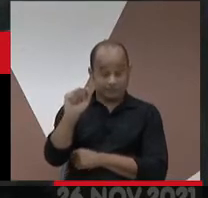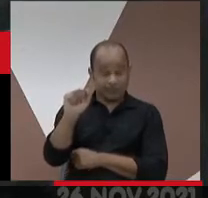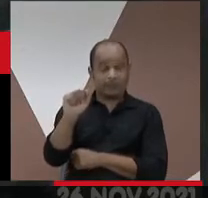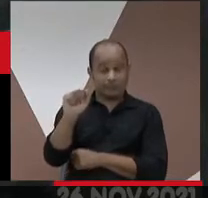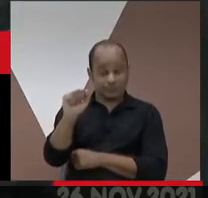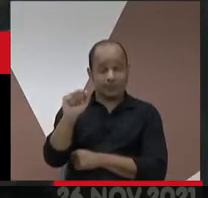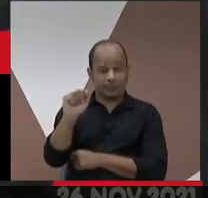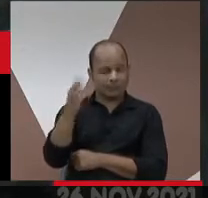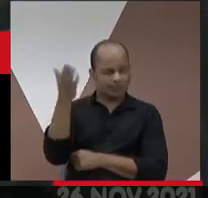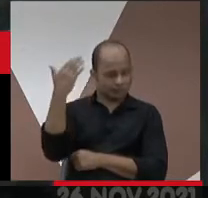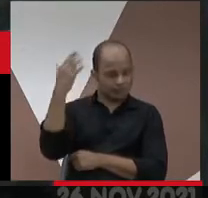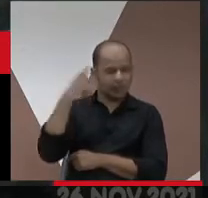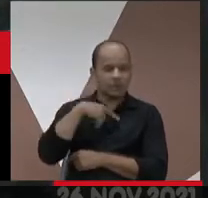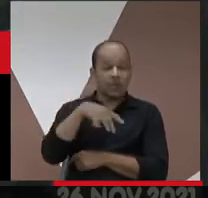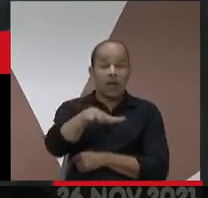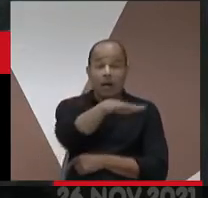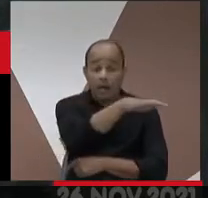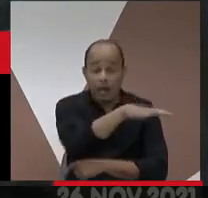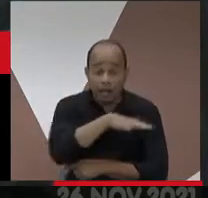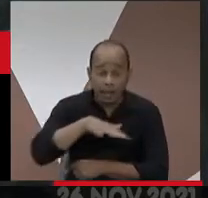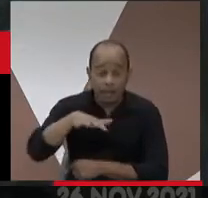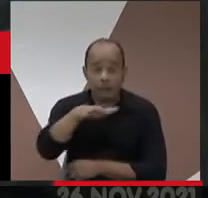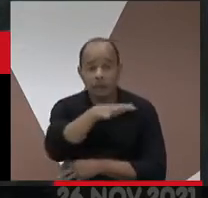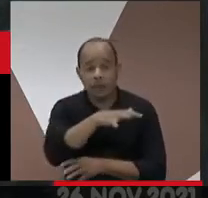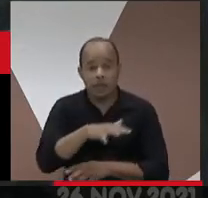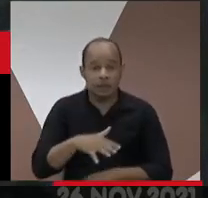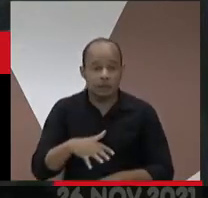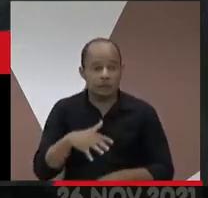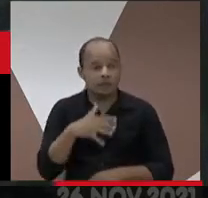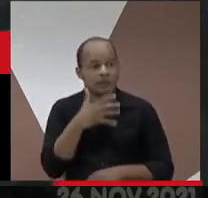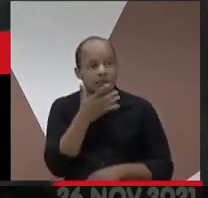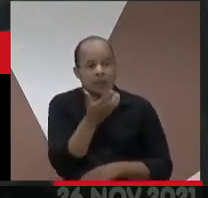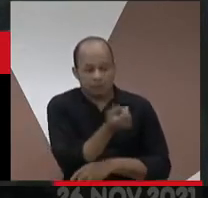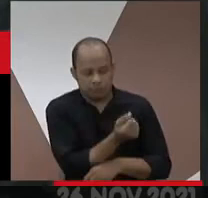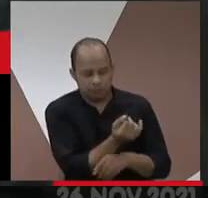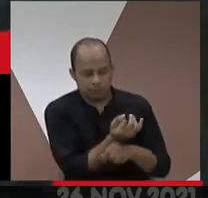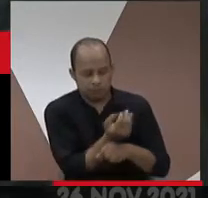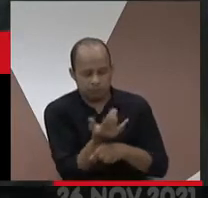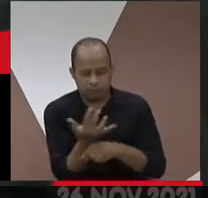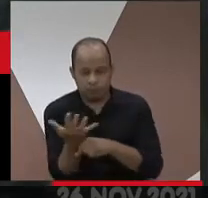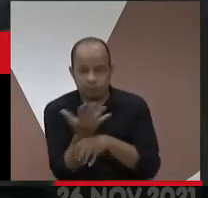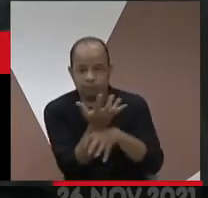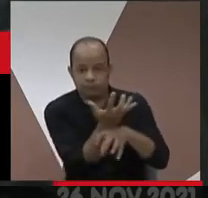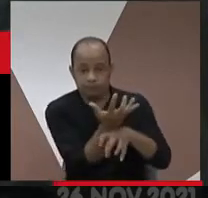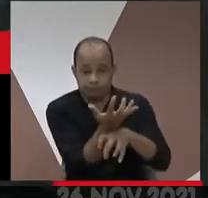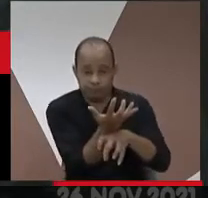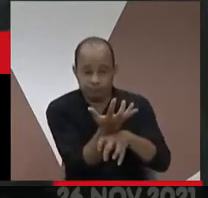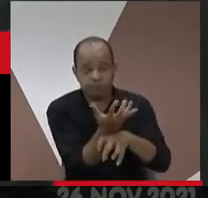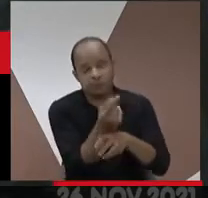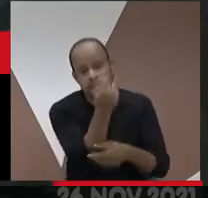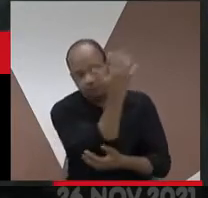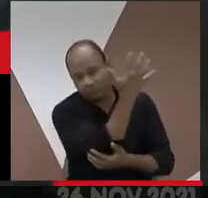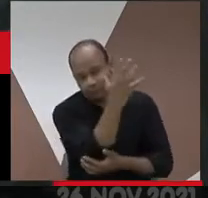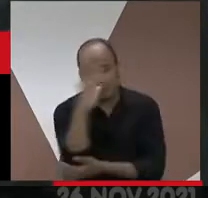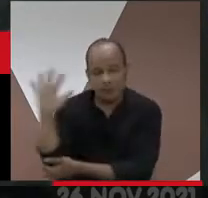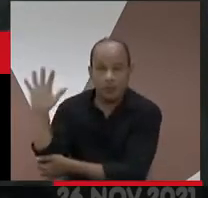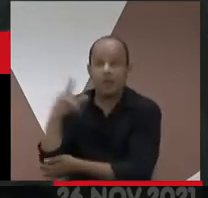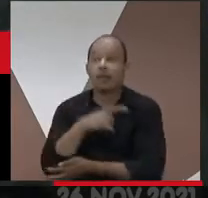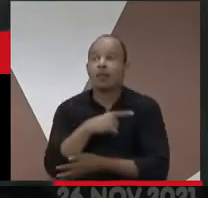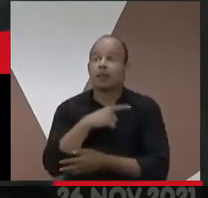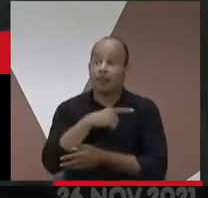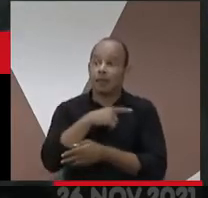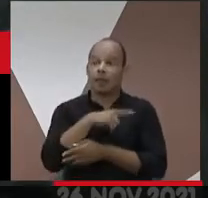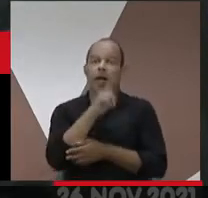preservação ambiental que é responsável pelo abastecimento de água, não só de Contagem, que é uma cidade de